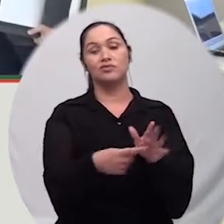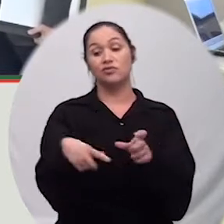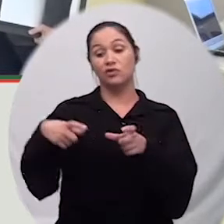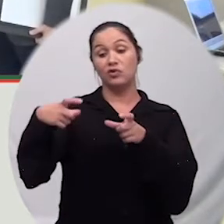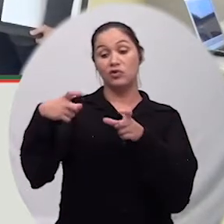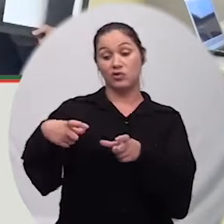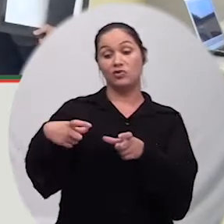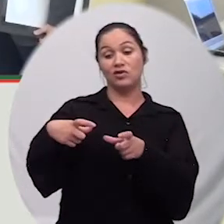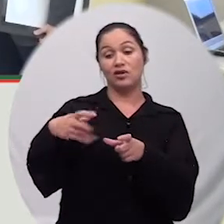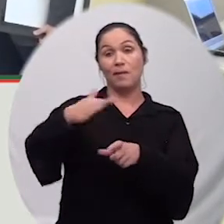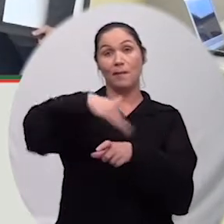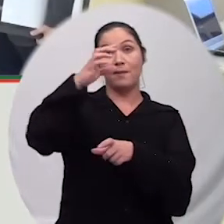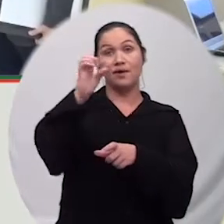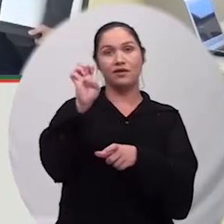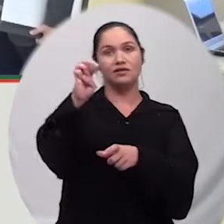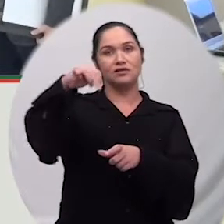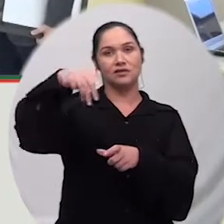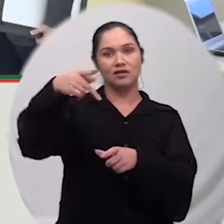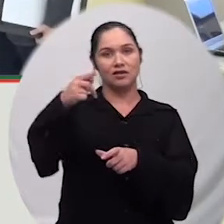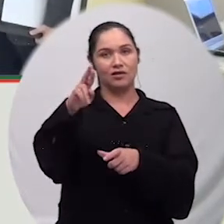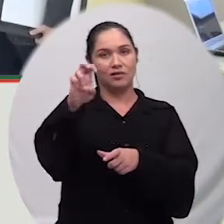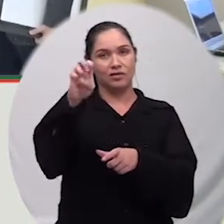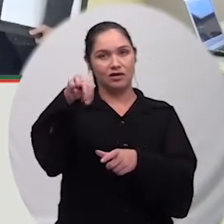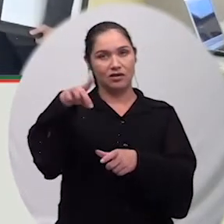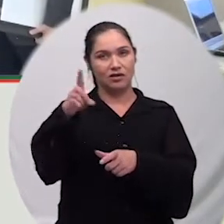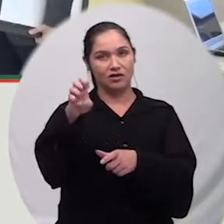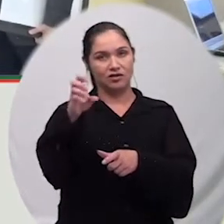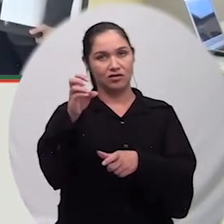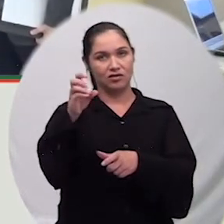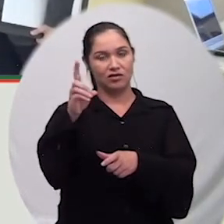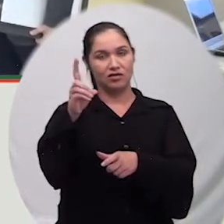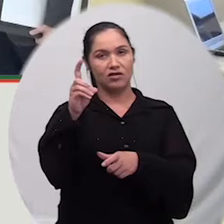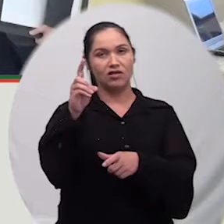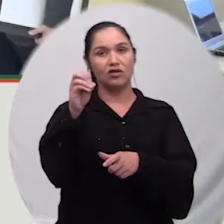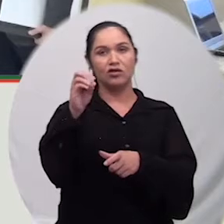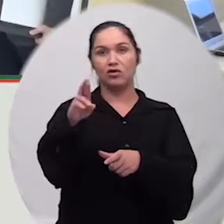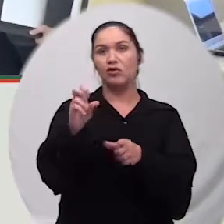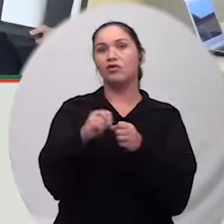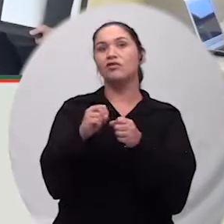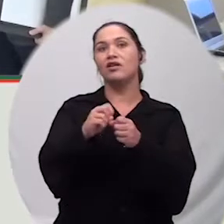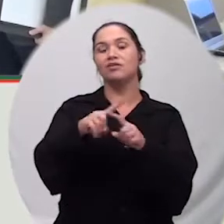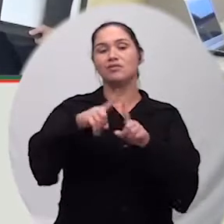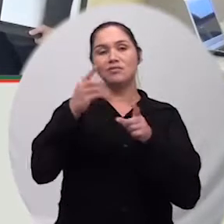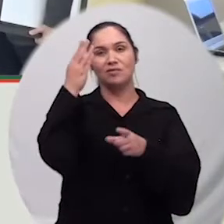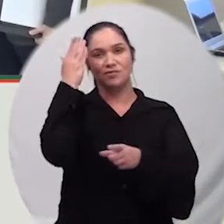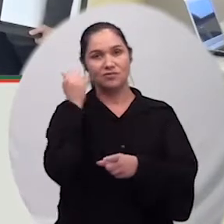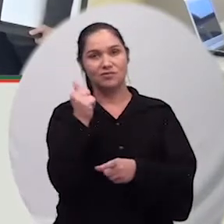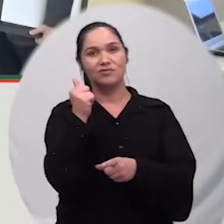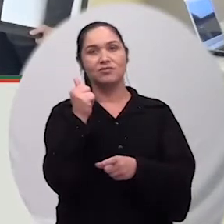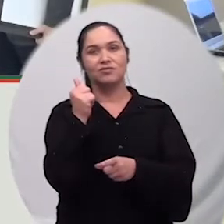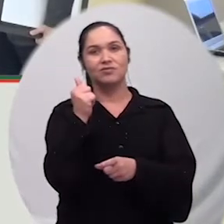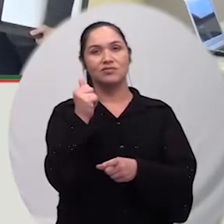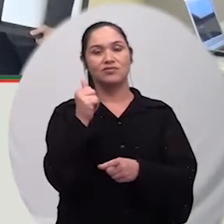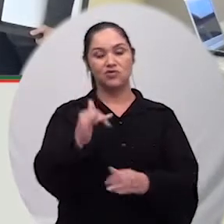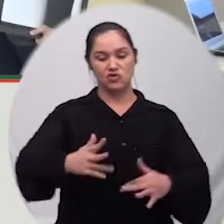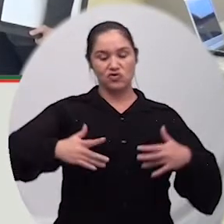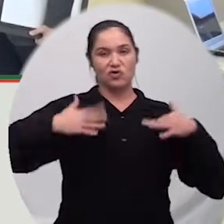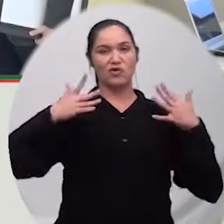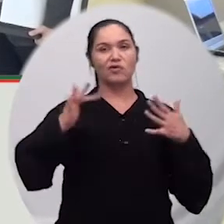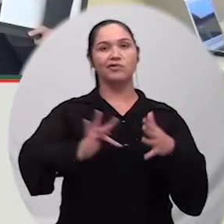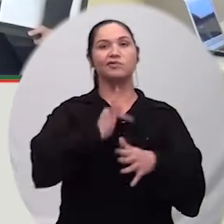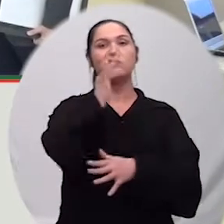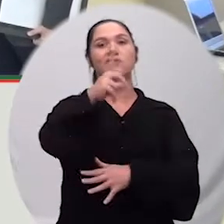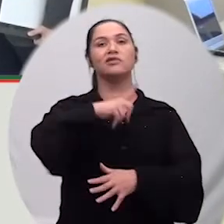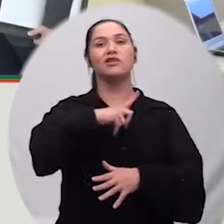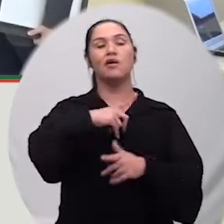fazendo. Hoje nós já somos em 38 empreendedores. E com certeza nós vamos ter muito orgulho de cada vez mais buscar